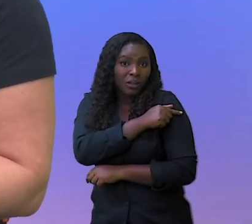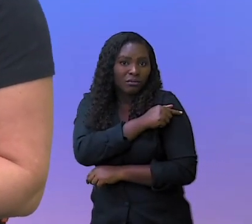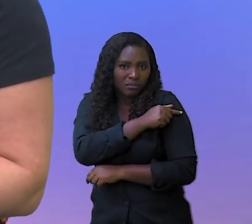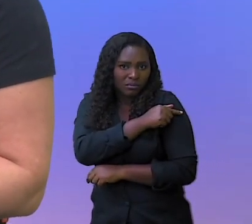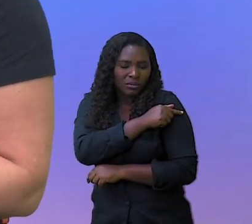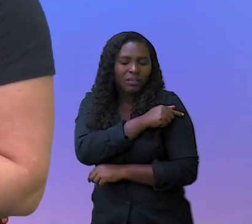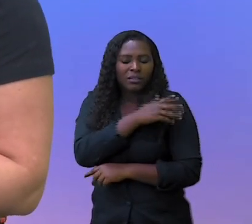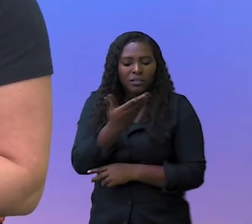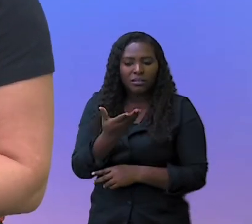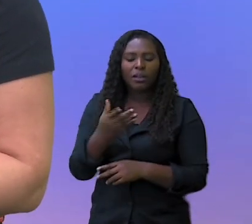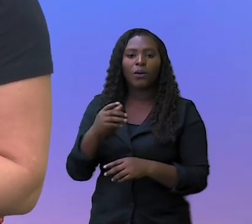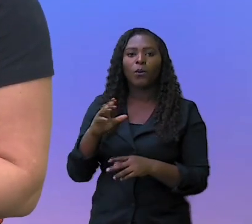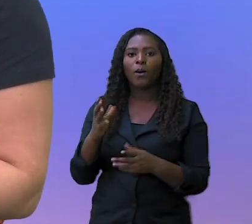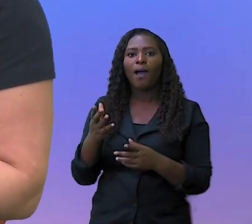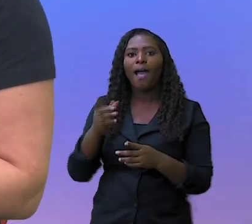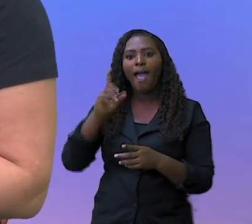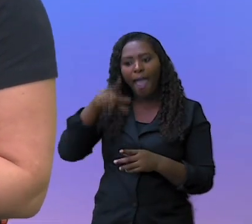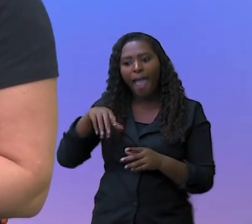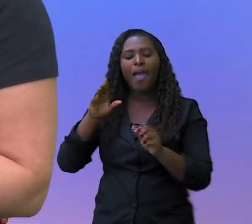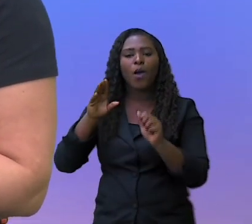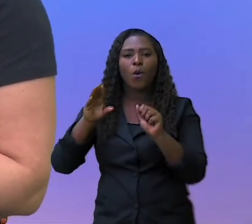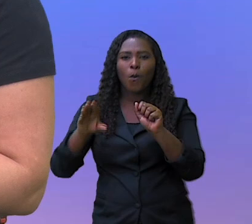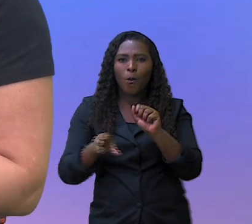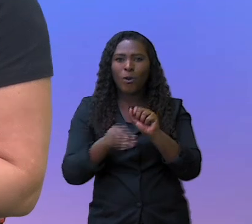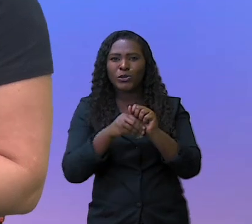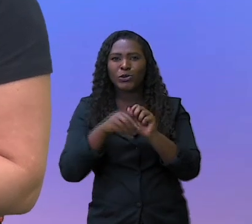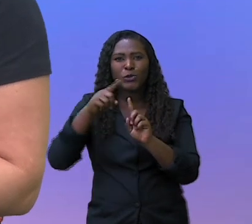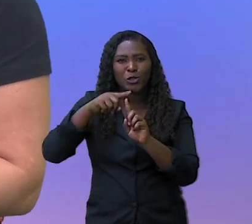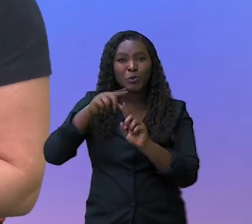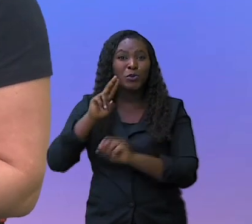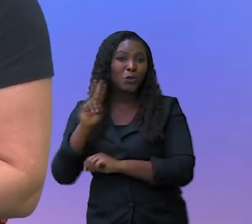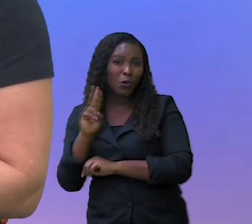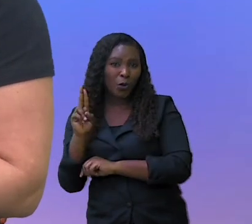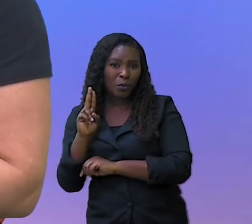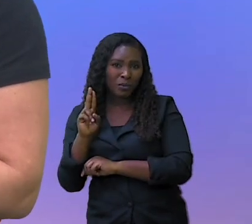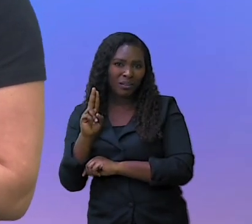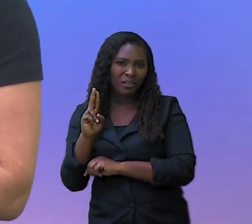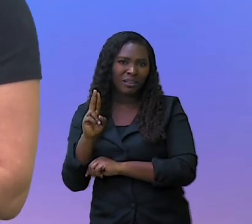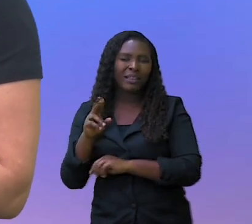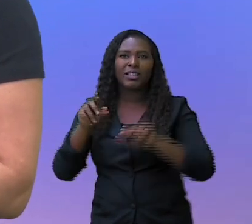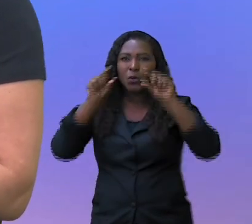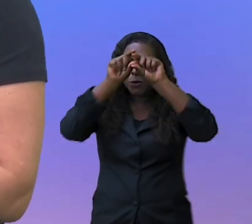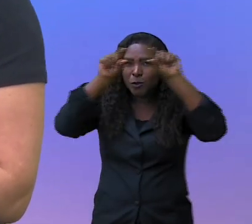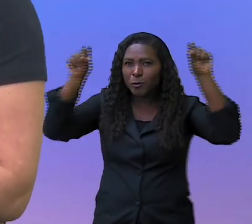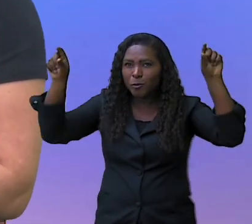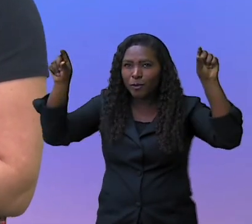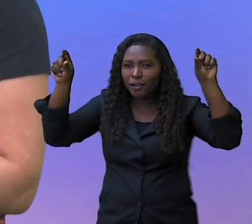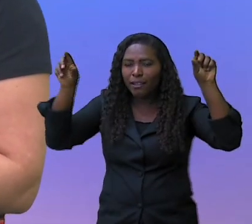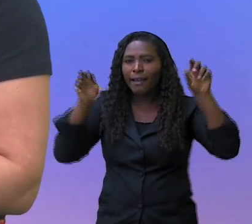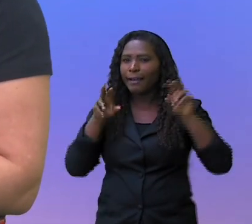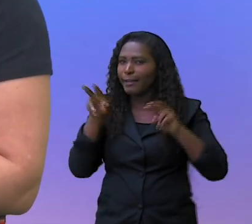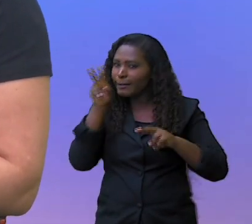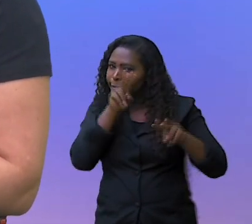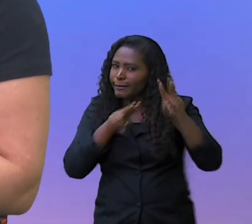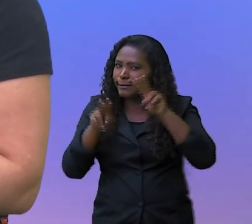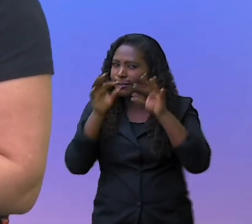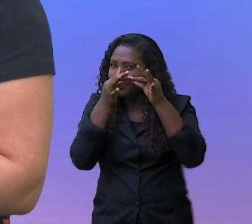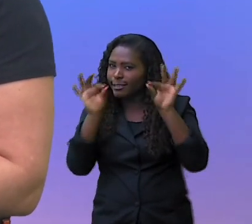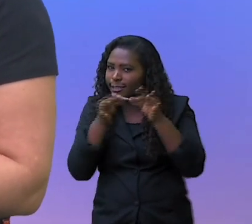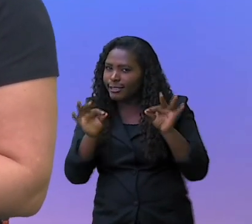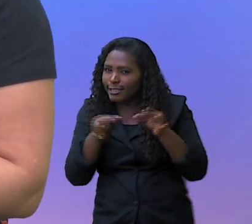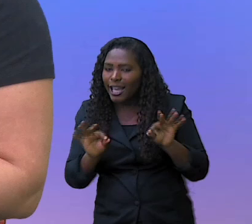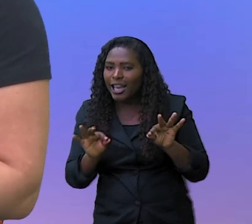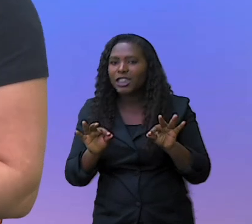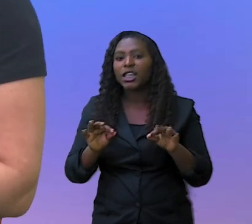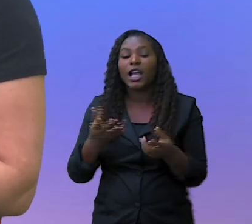um nome e um substantivo. E na análise sintática eu ainda chamo de quê? Núcleo do sujeito. Muito bem. Na segunda oração eu tenho